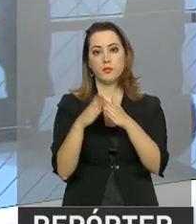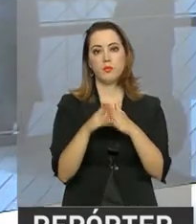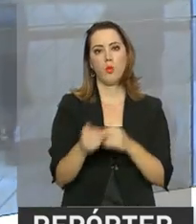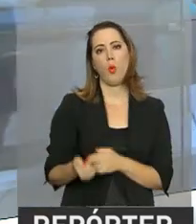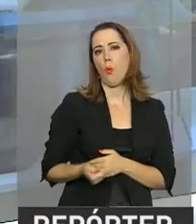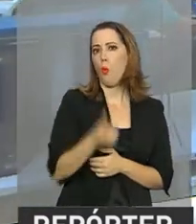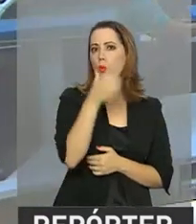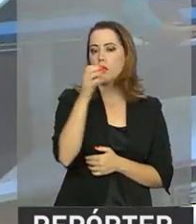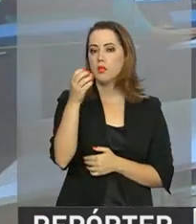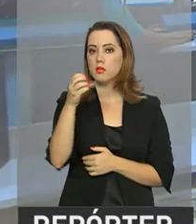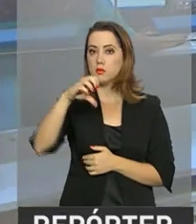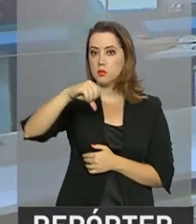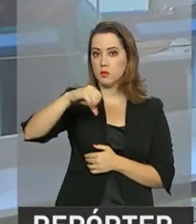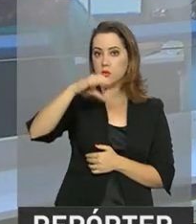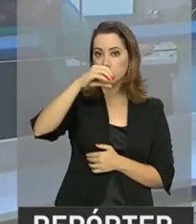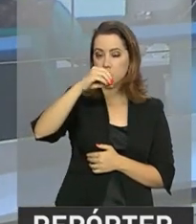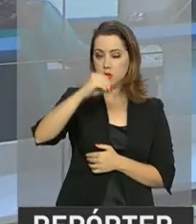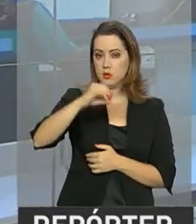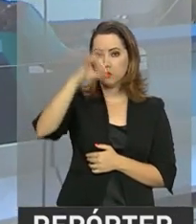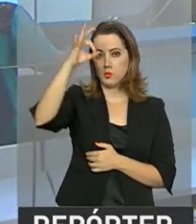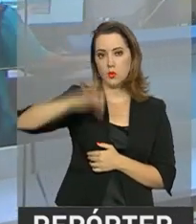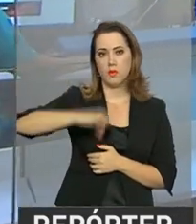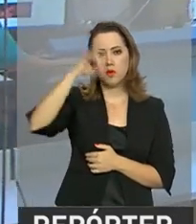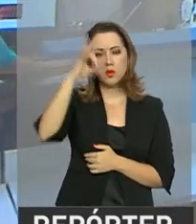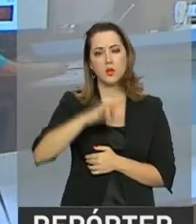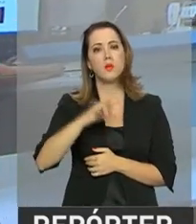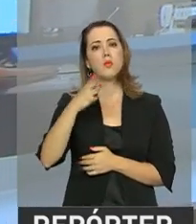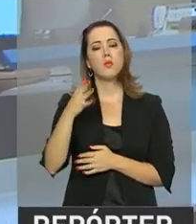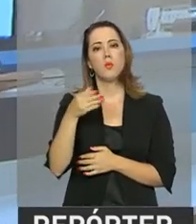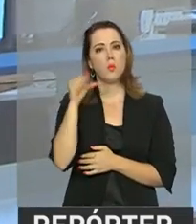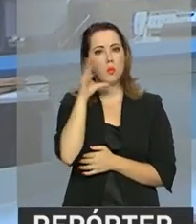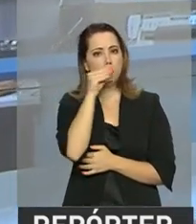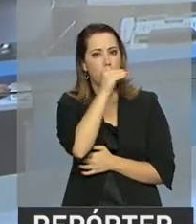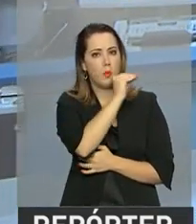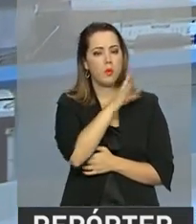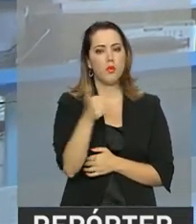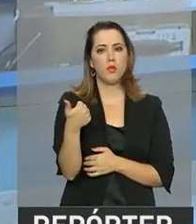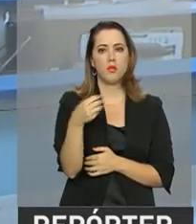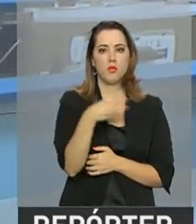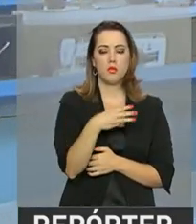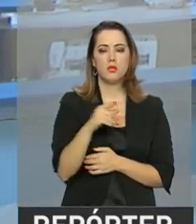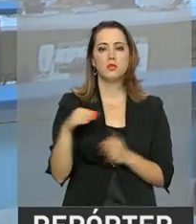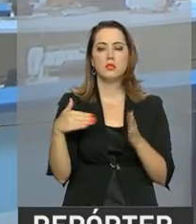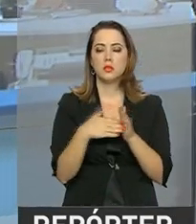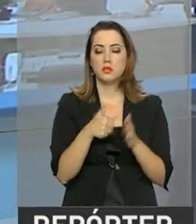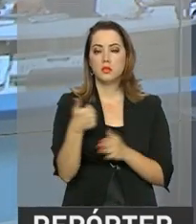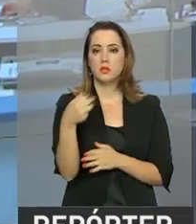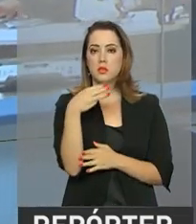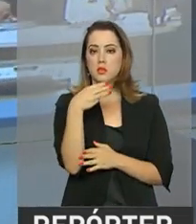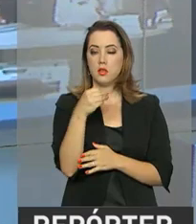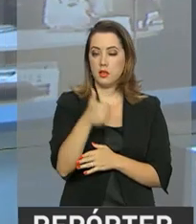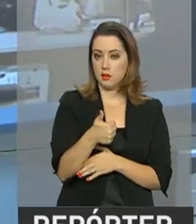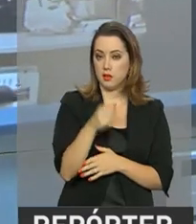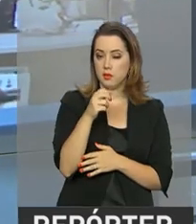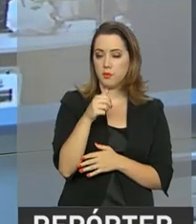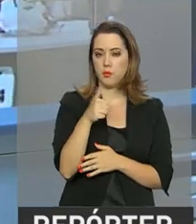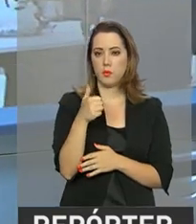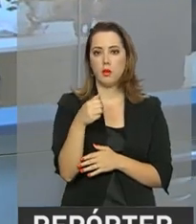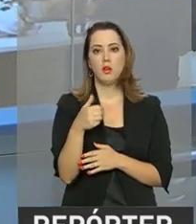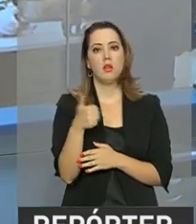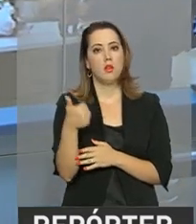quase 90% dos Adolescentes entre 13 e 15 anos recebem informações sobre a